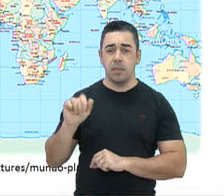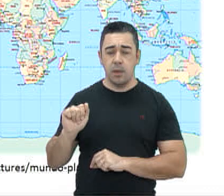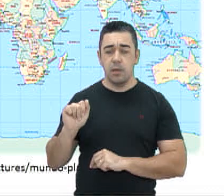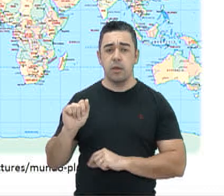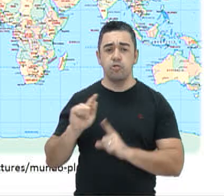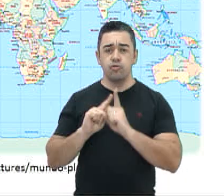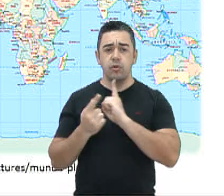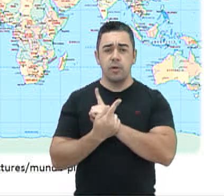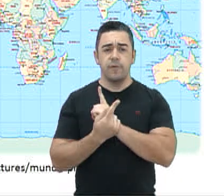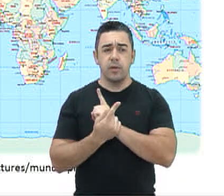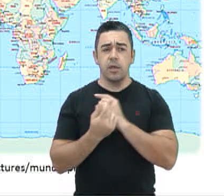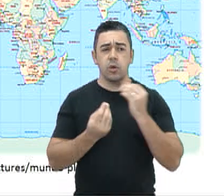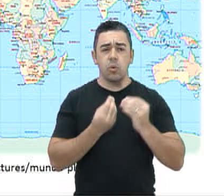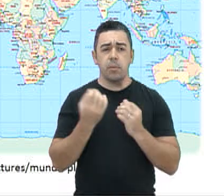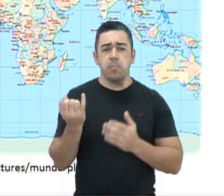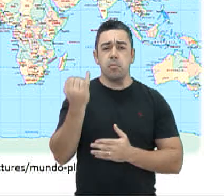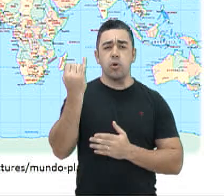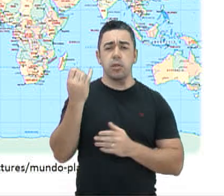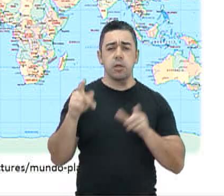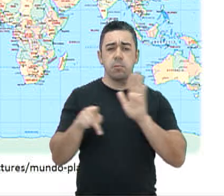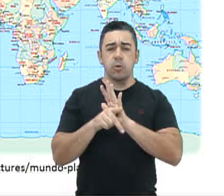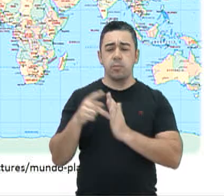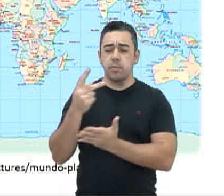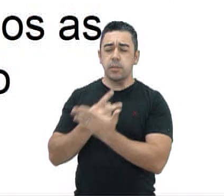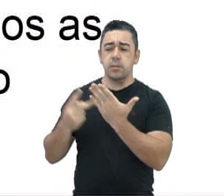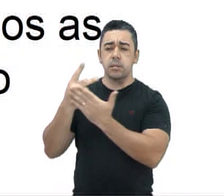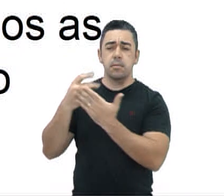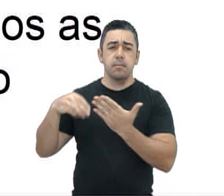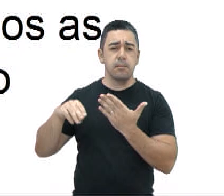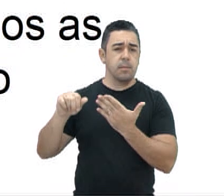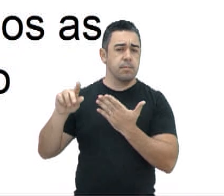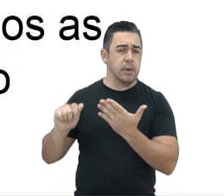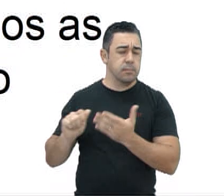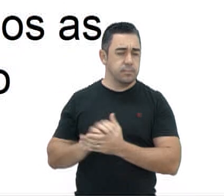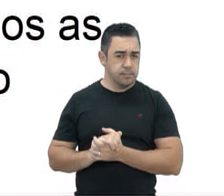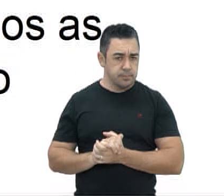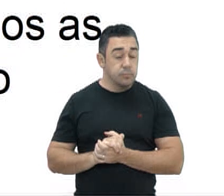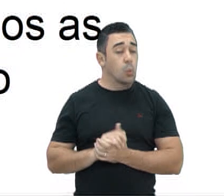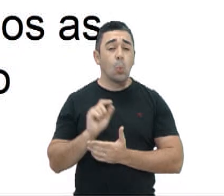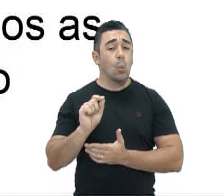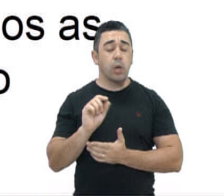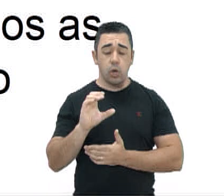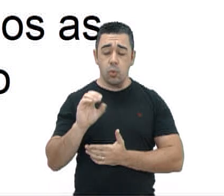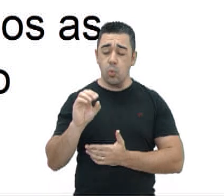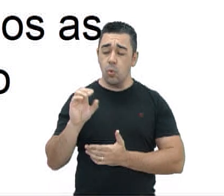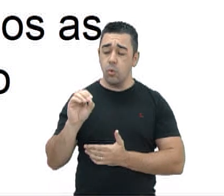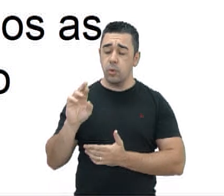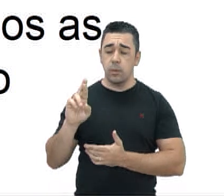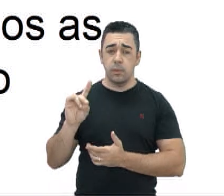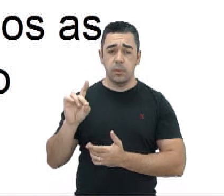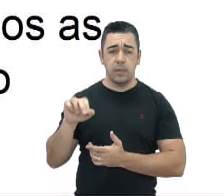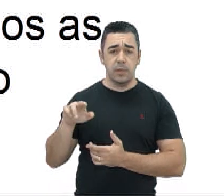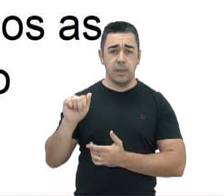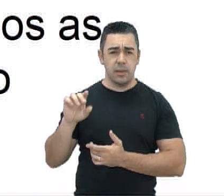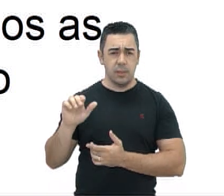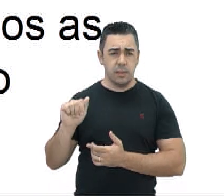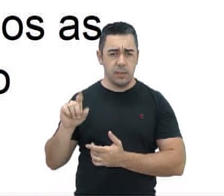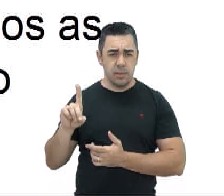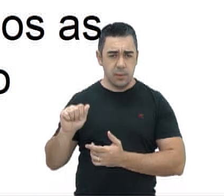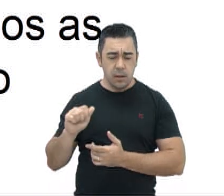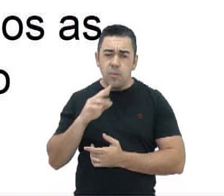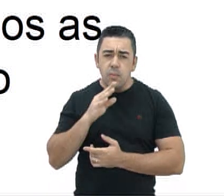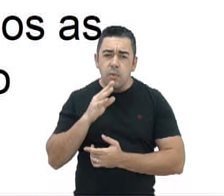importância para a cartografia. Coordenadas geográficas. Mas antes da gente falar de coordenadas geográficas, você já ouviu falar num jogo chamado de